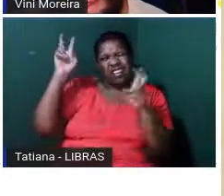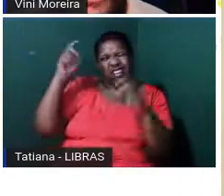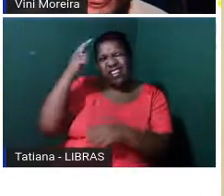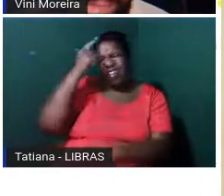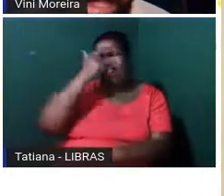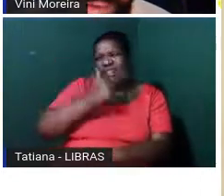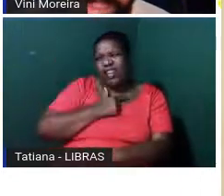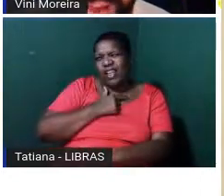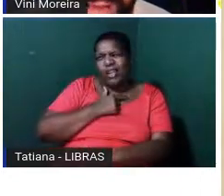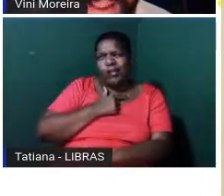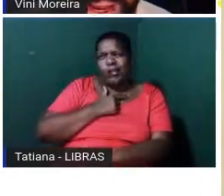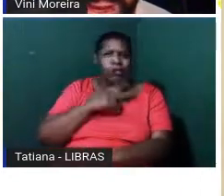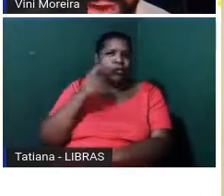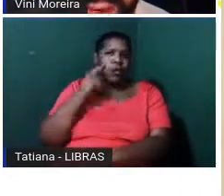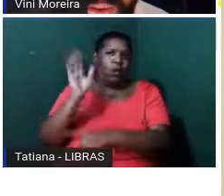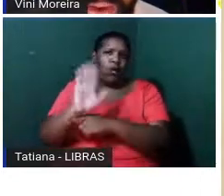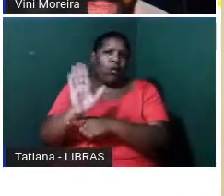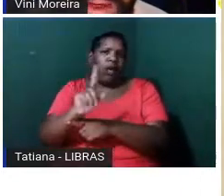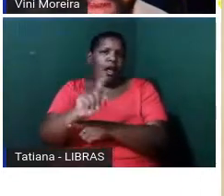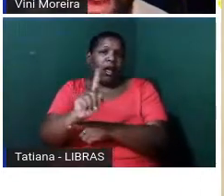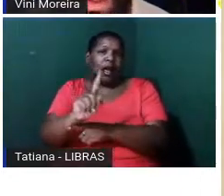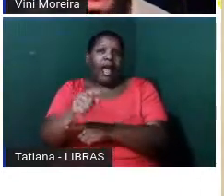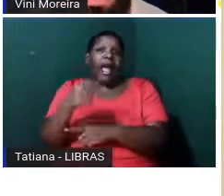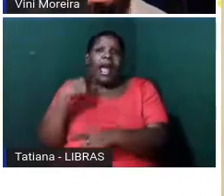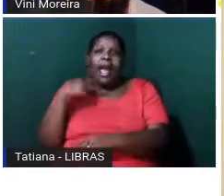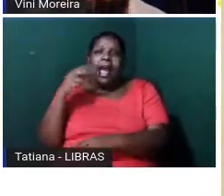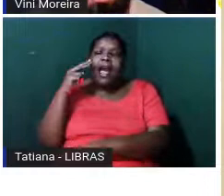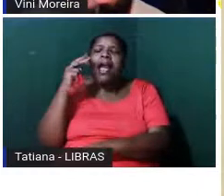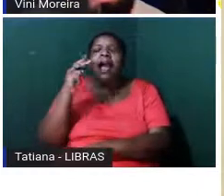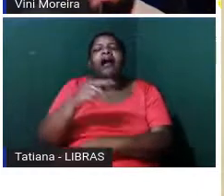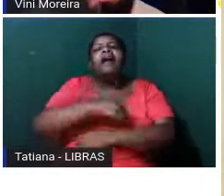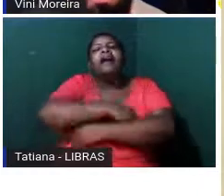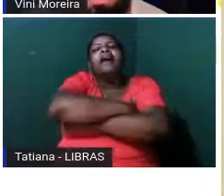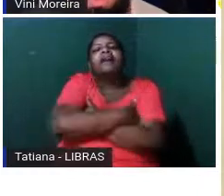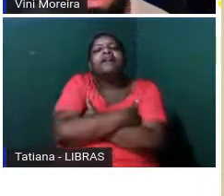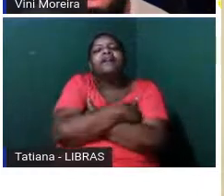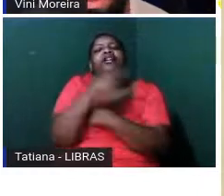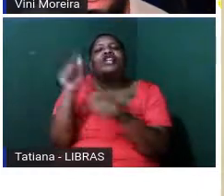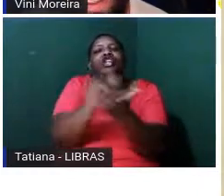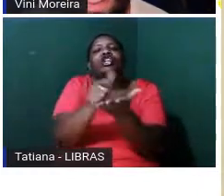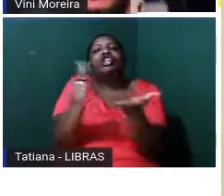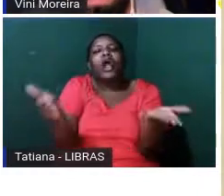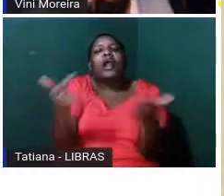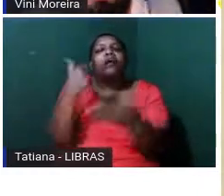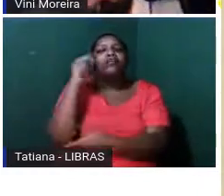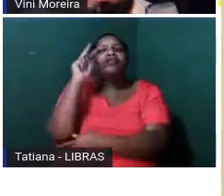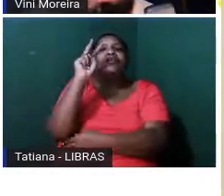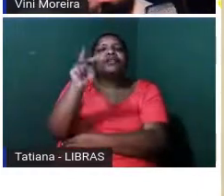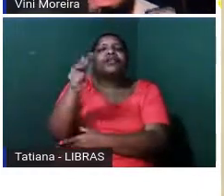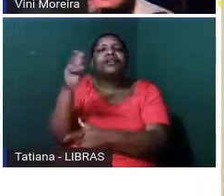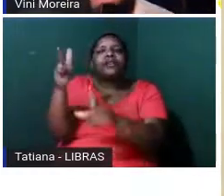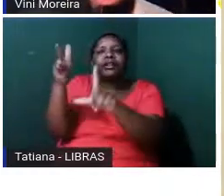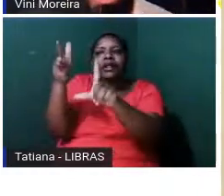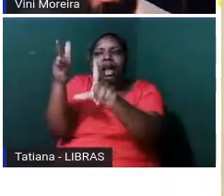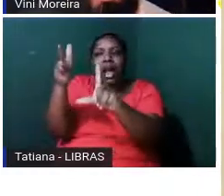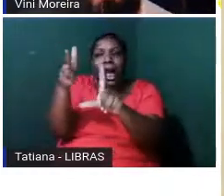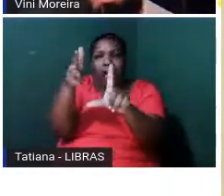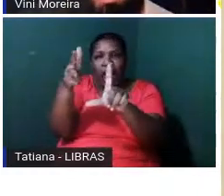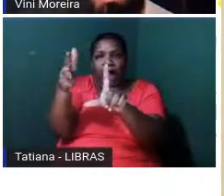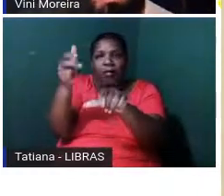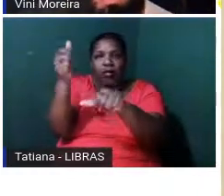e não é nem um filme na verdade é toda vez que eu tô assistindo o jornal e as câmeras